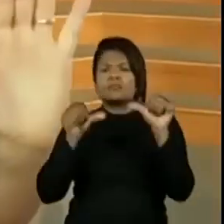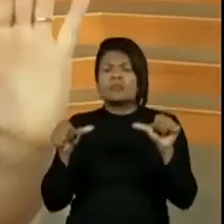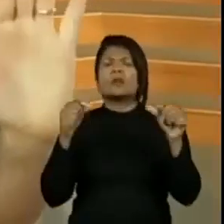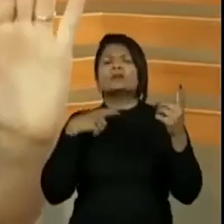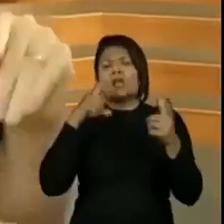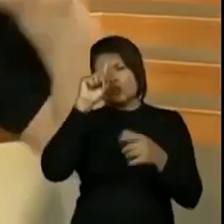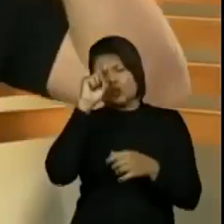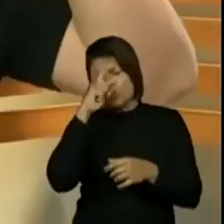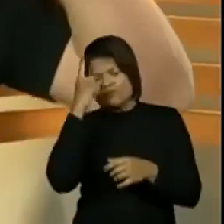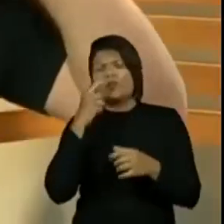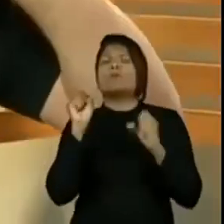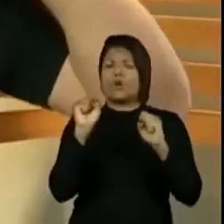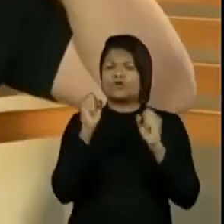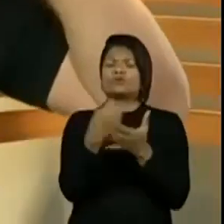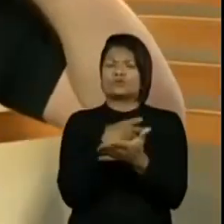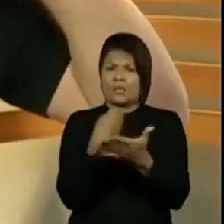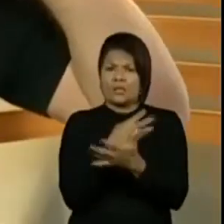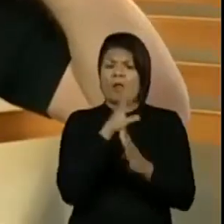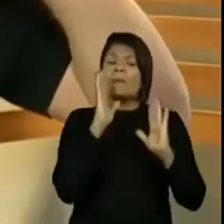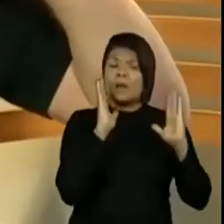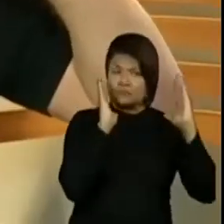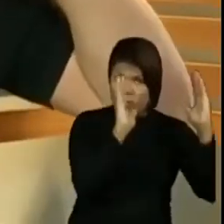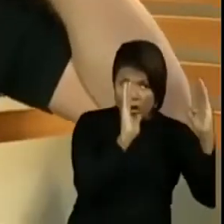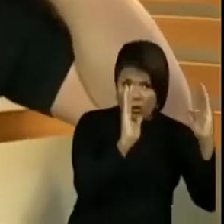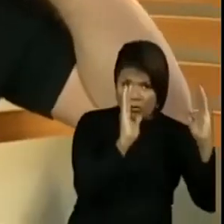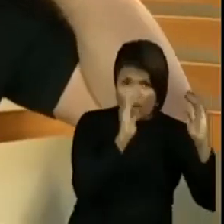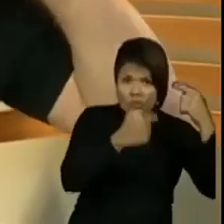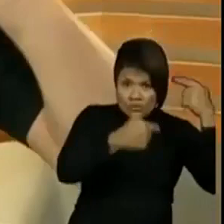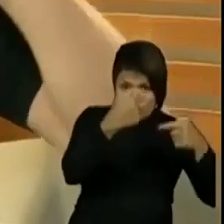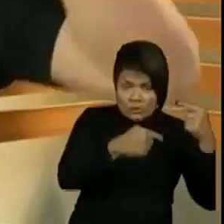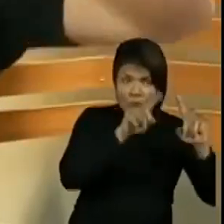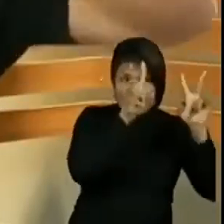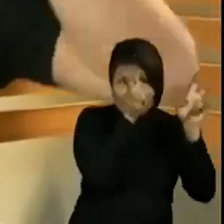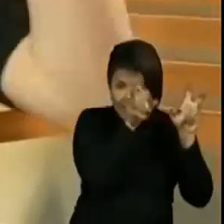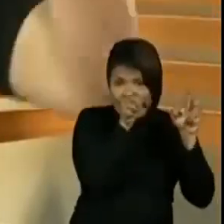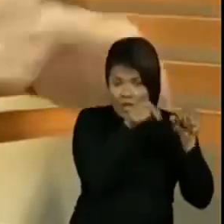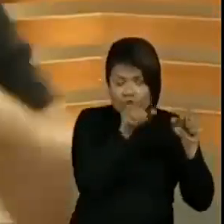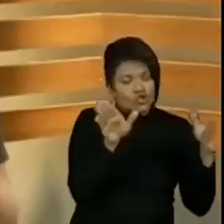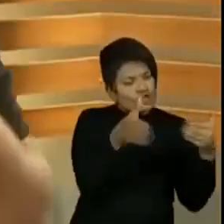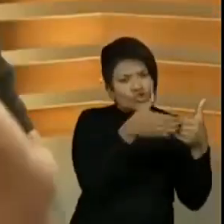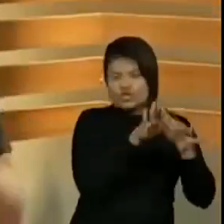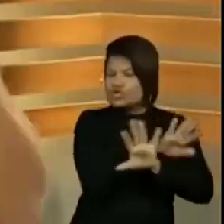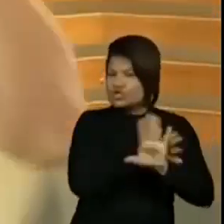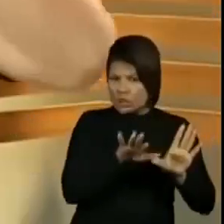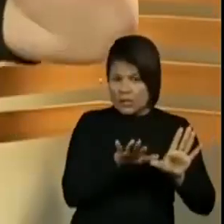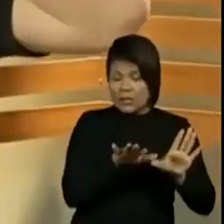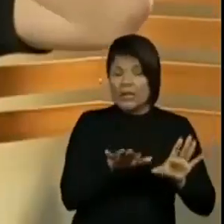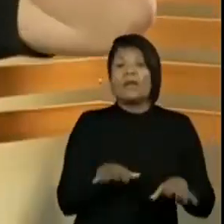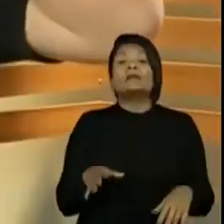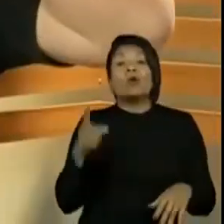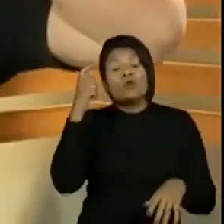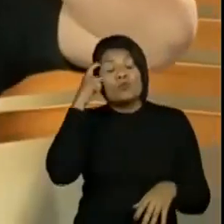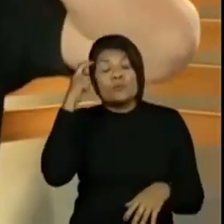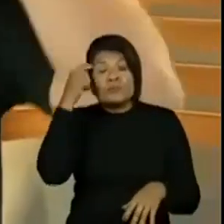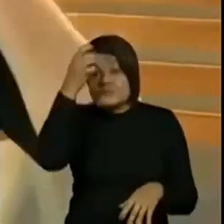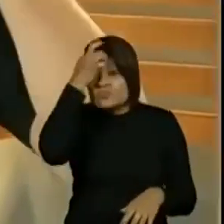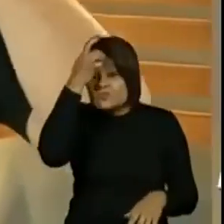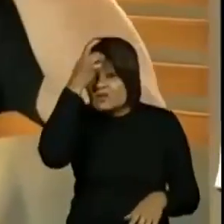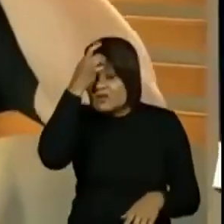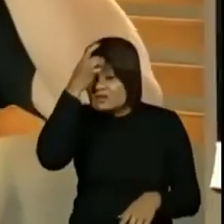as dúvidas. Mas eu estou fechando este bloco. O mais importante neste consumo de recursos naturais é sempre a gente ter a